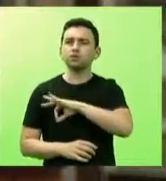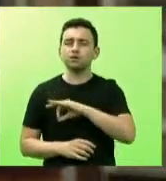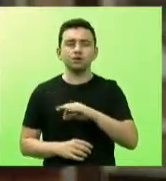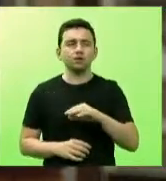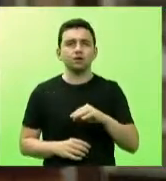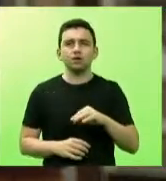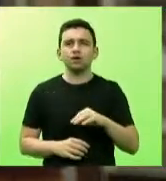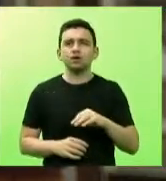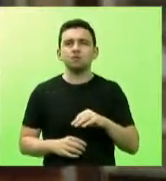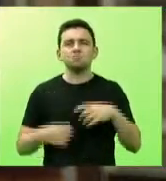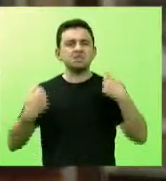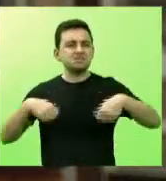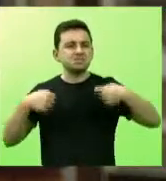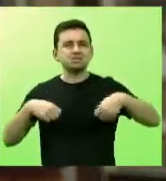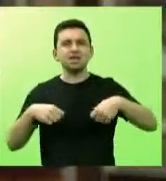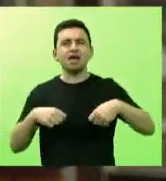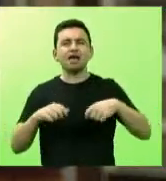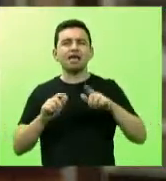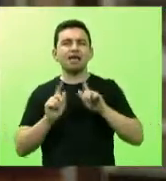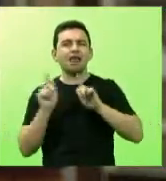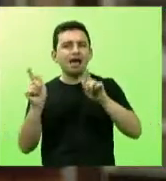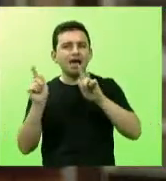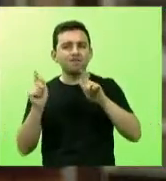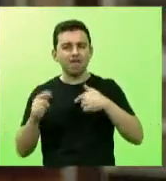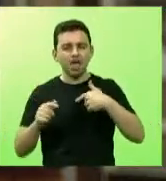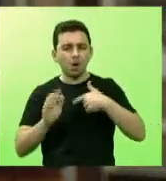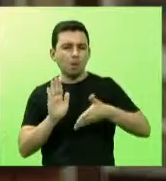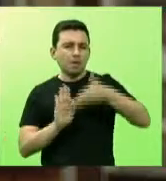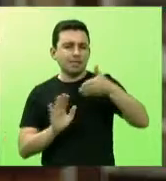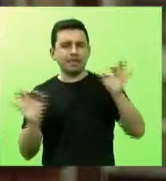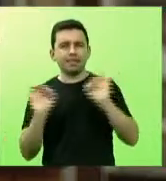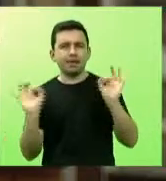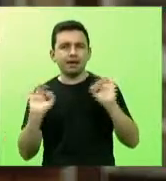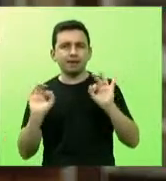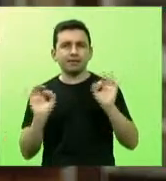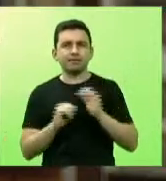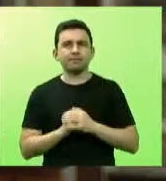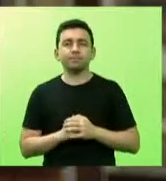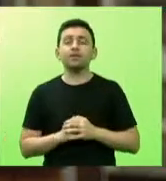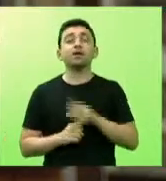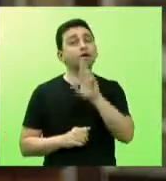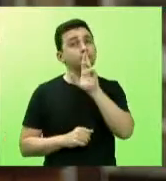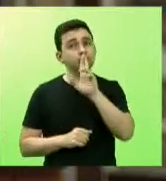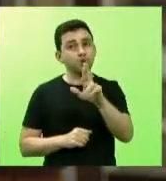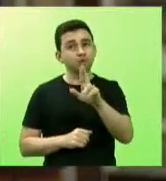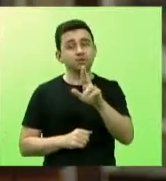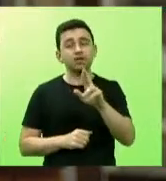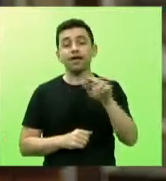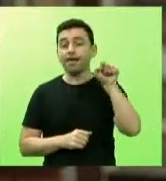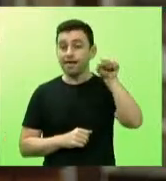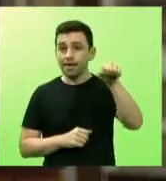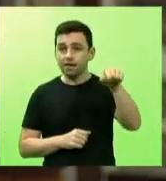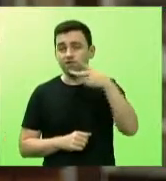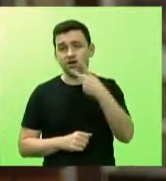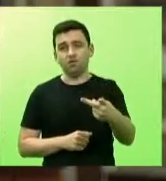Faça a greve, judicialize, não vou dar aumento para ninguém. Foi essa a resposta que eu tive.